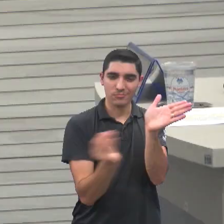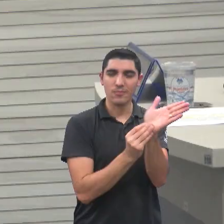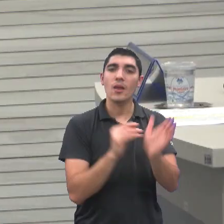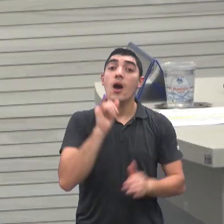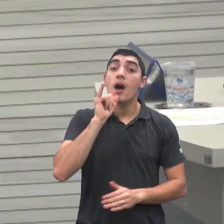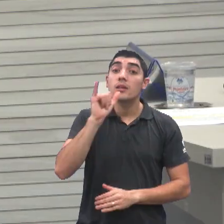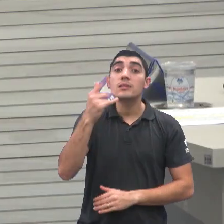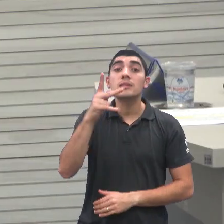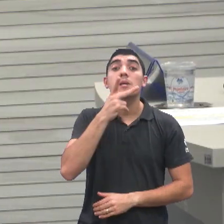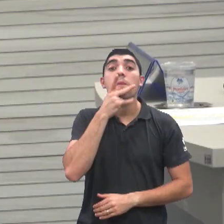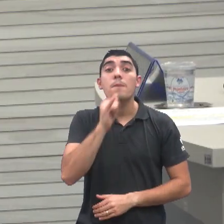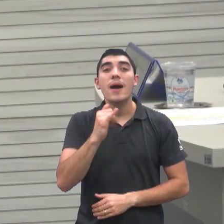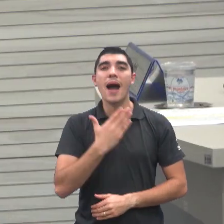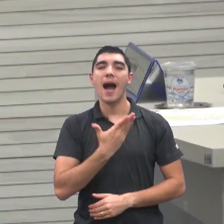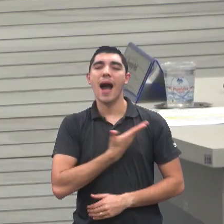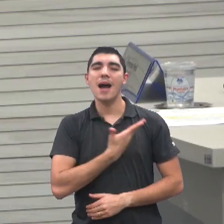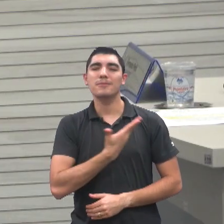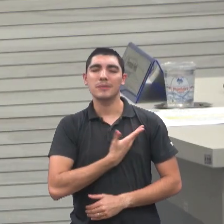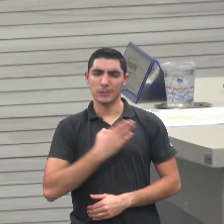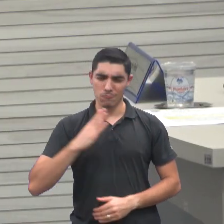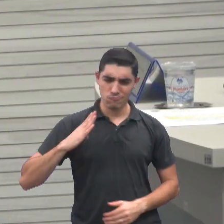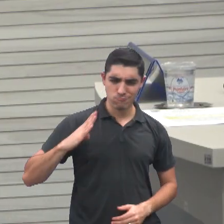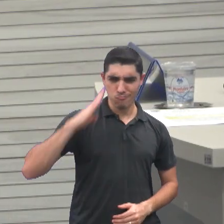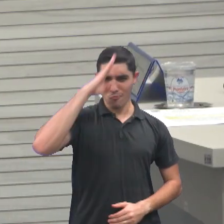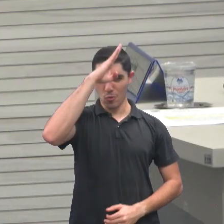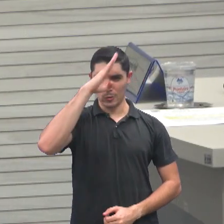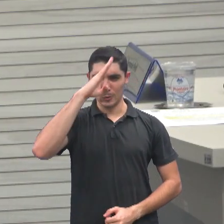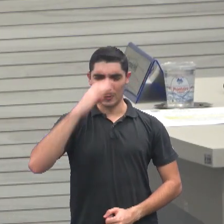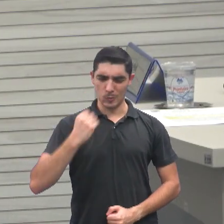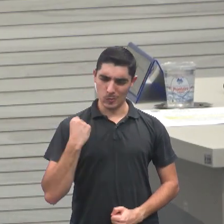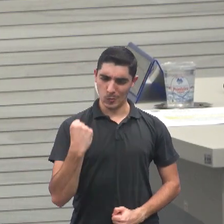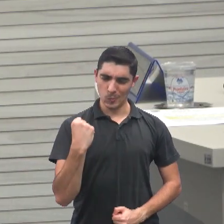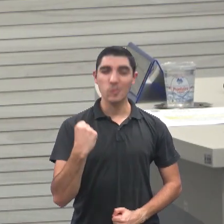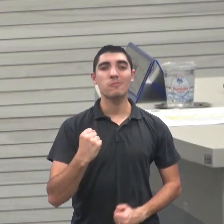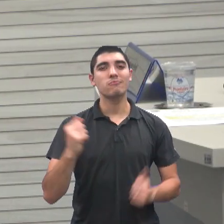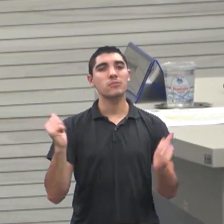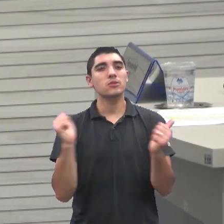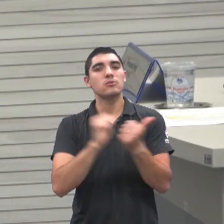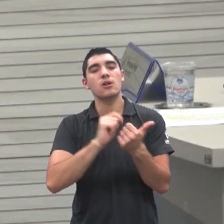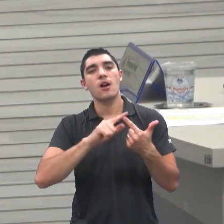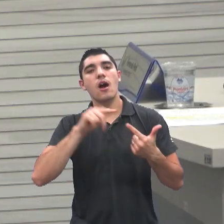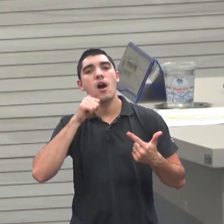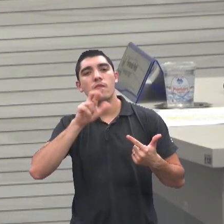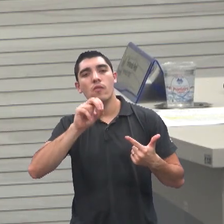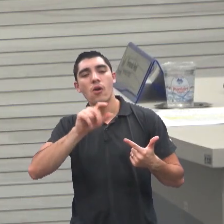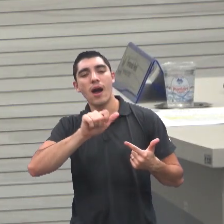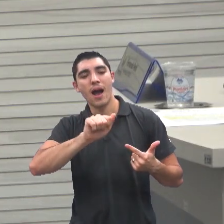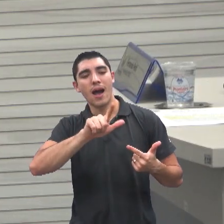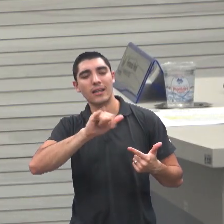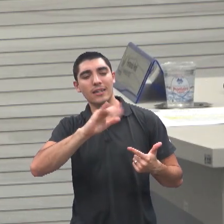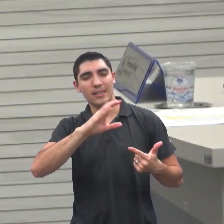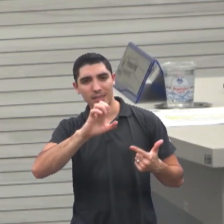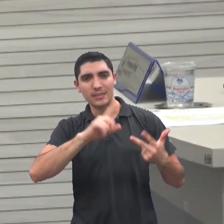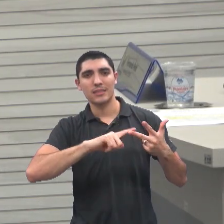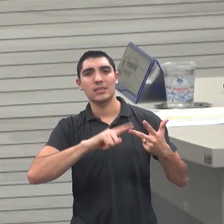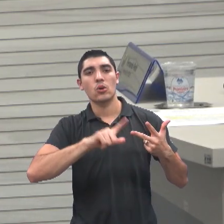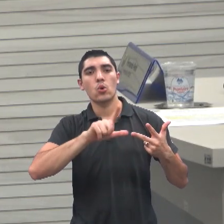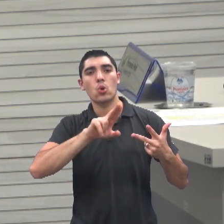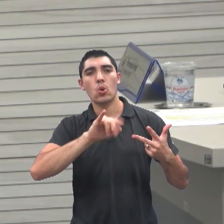meu amigo bolsonarista, a tua mãe, a tua avó, Dona Alice, o seu Luiz, o Nandinho, a todos